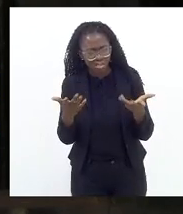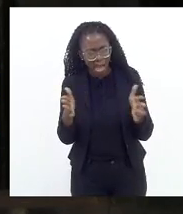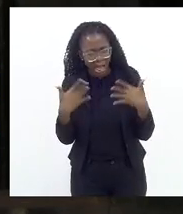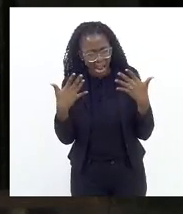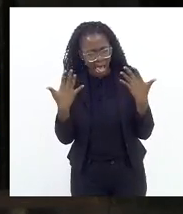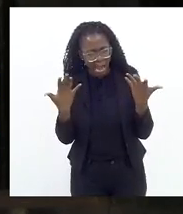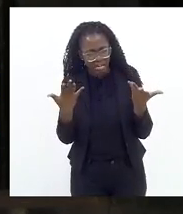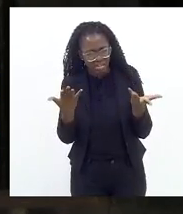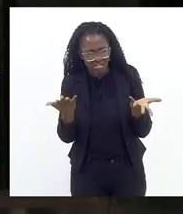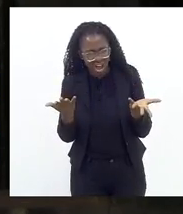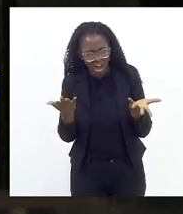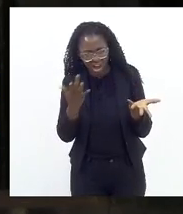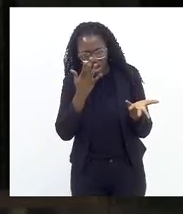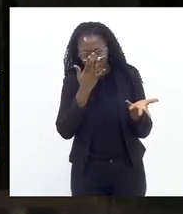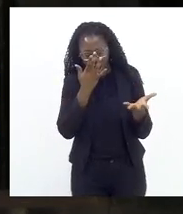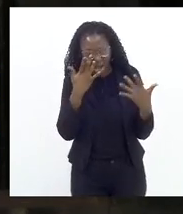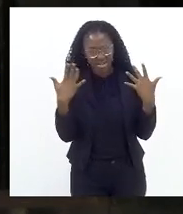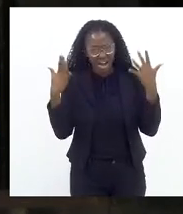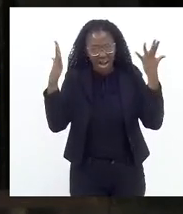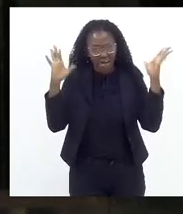riso, para júbilo?